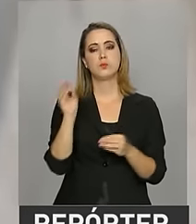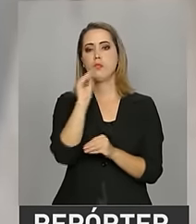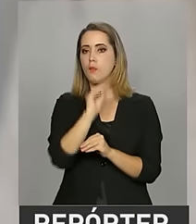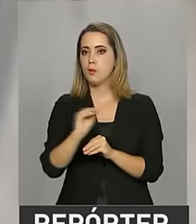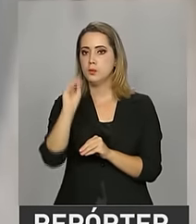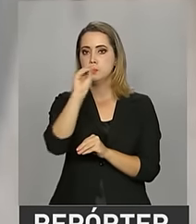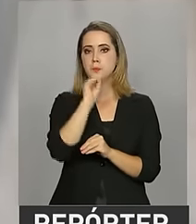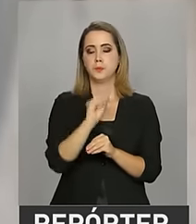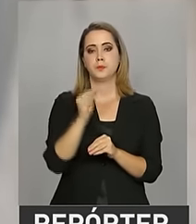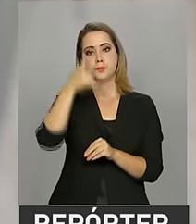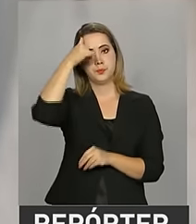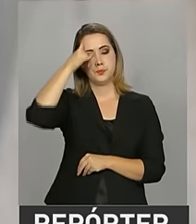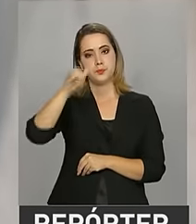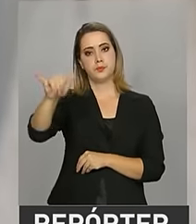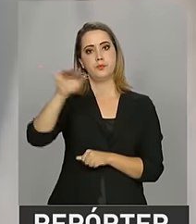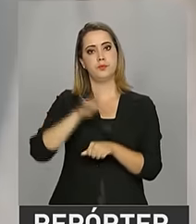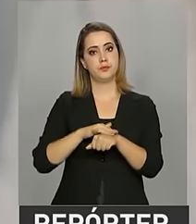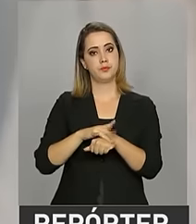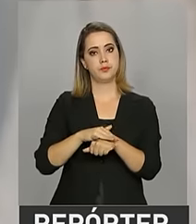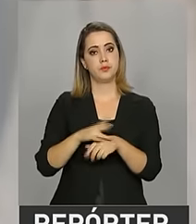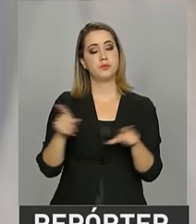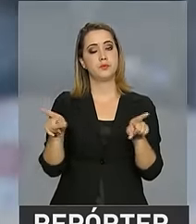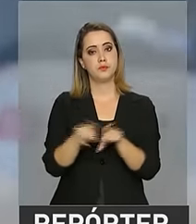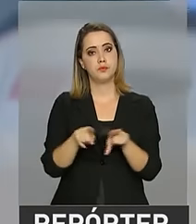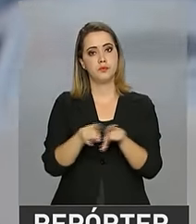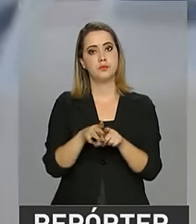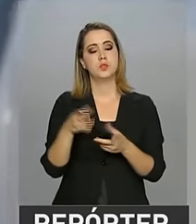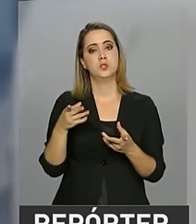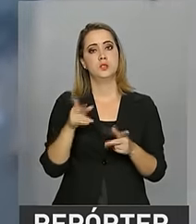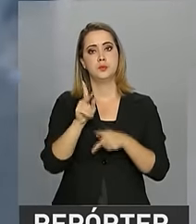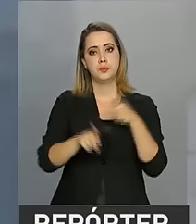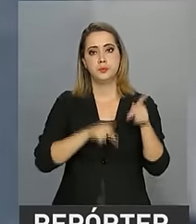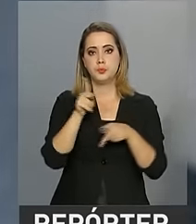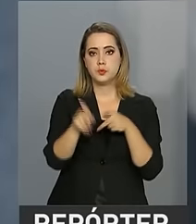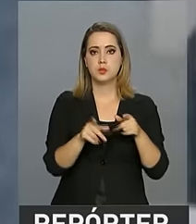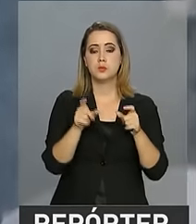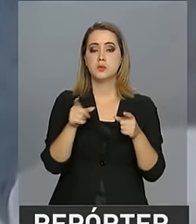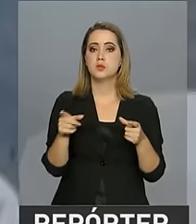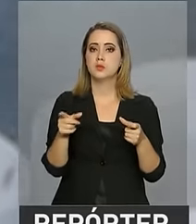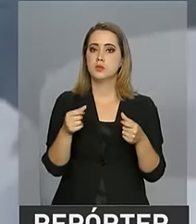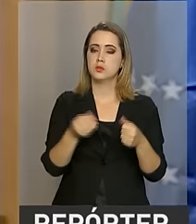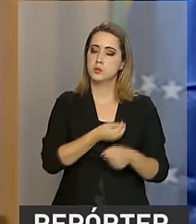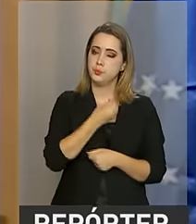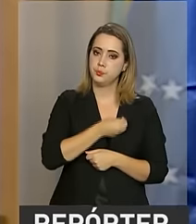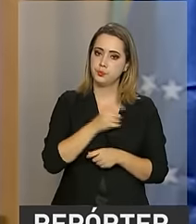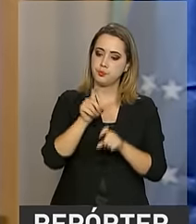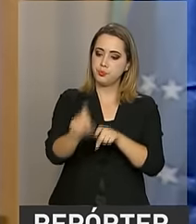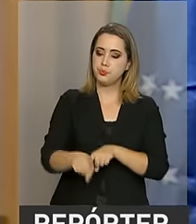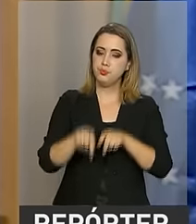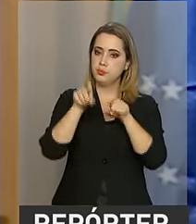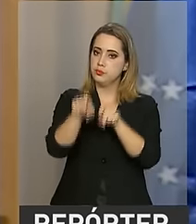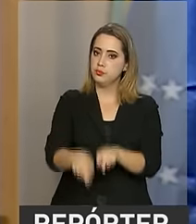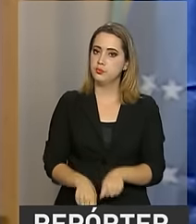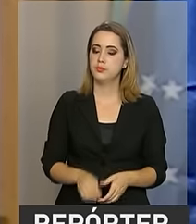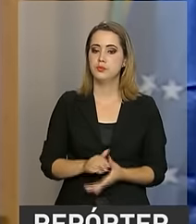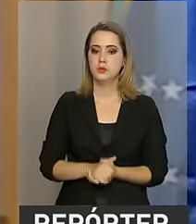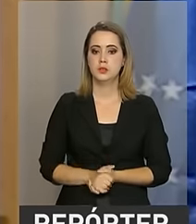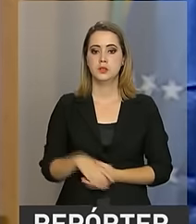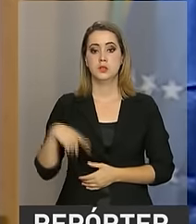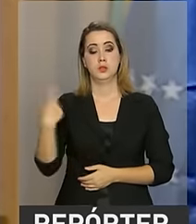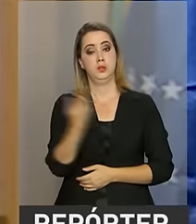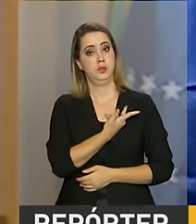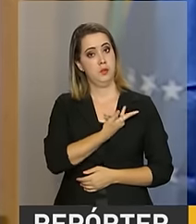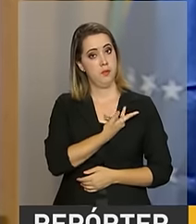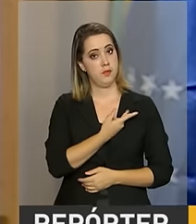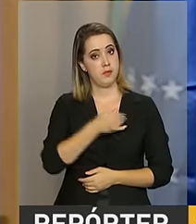várias ações no combate à doença sobretudo para a população que vive nas zonas rurais a gente está fazendo uma vacinação de bloqueio para